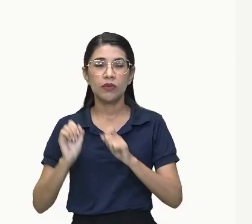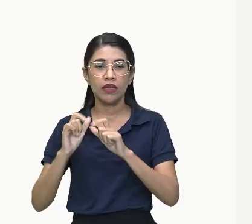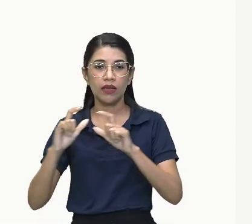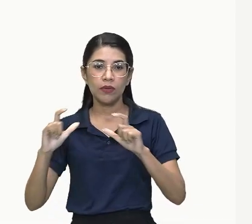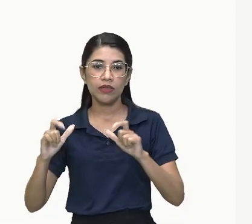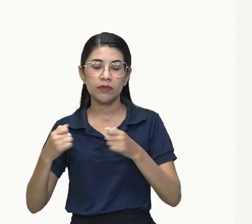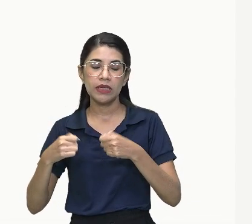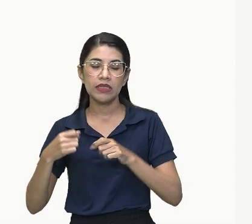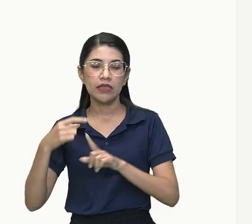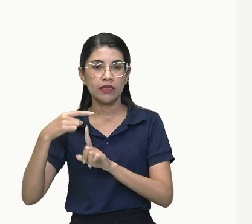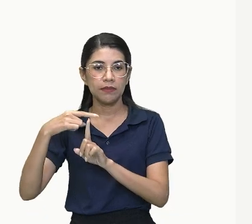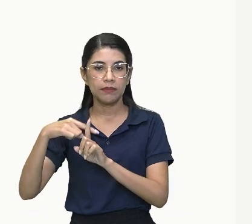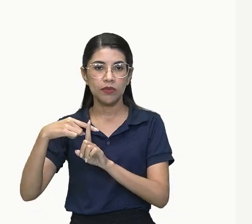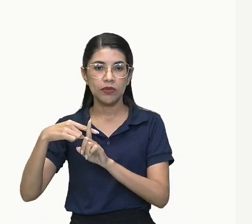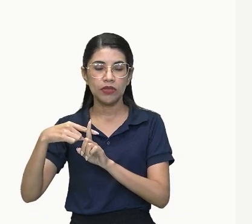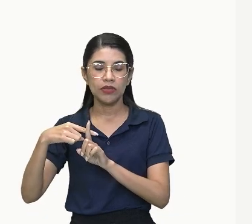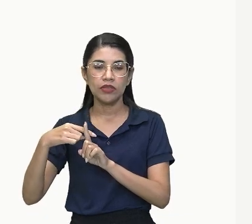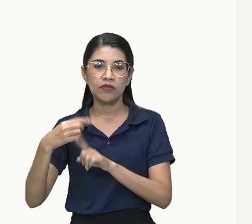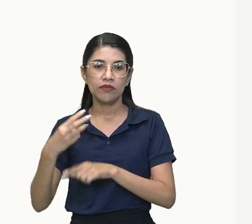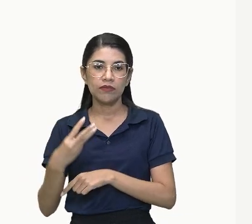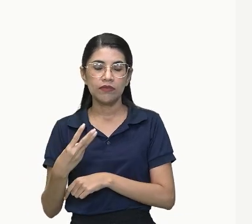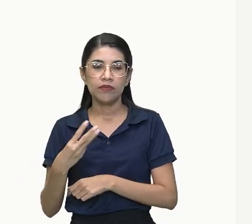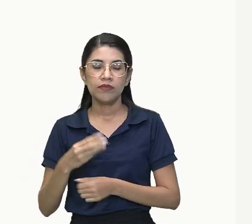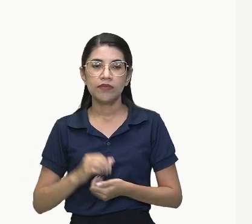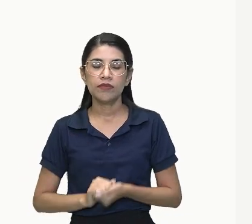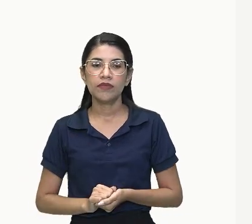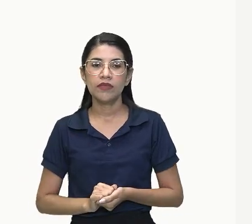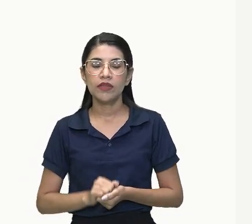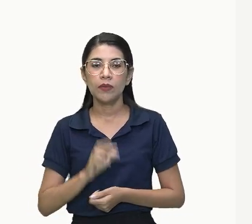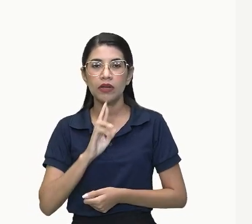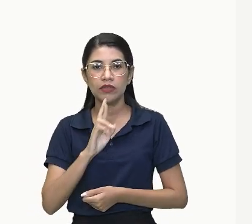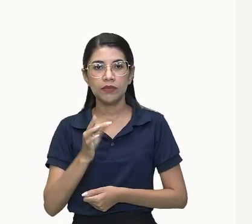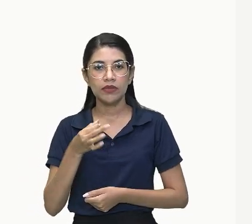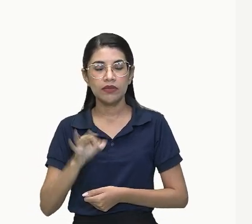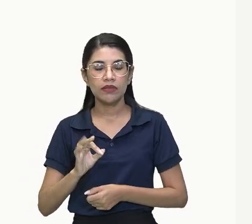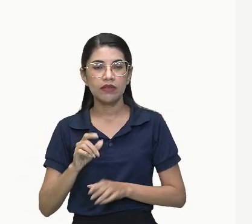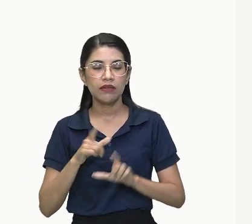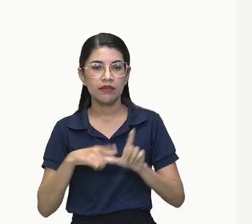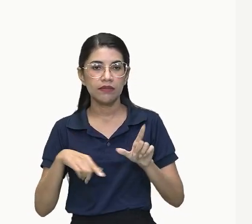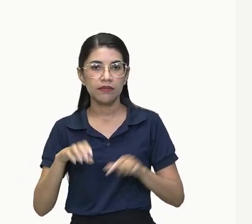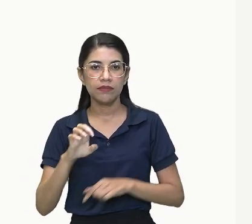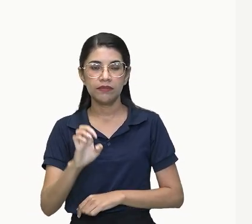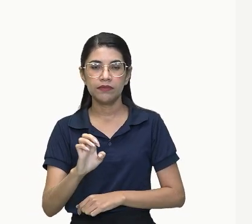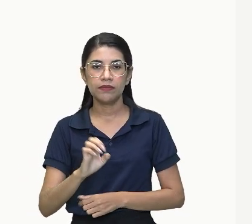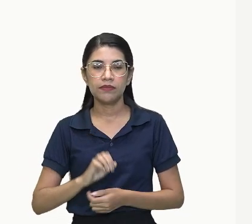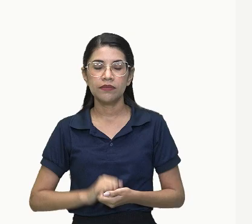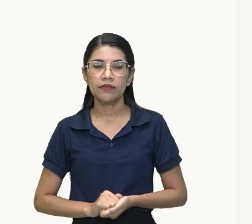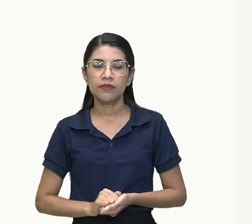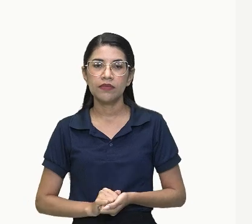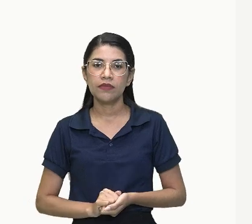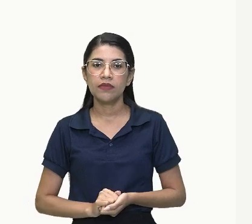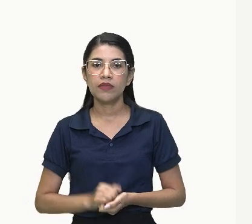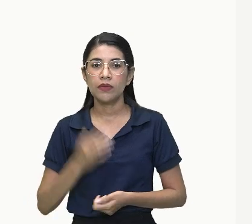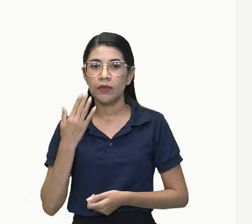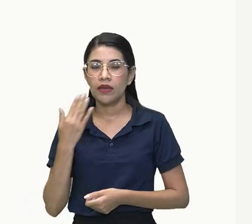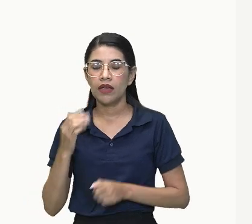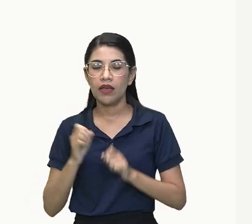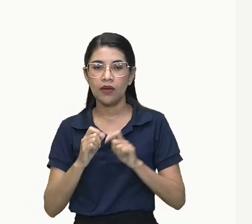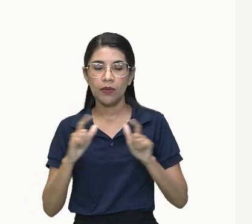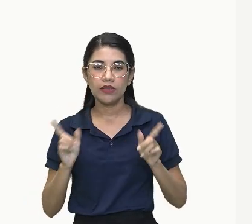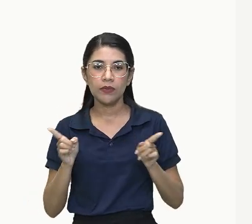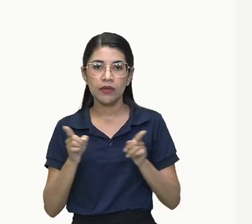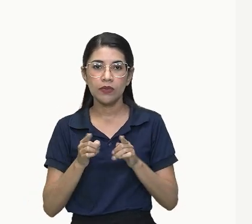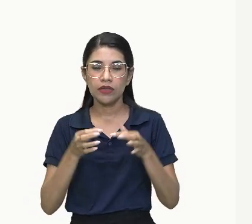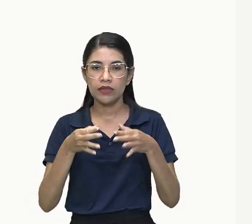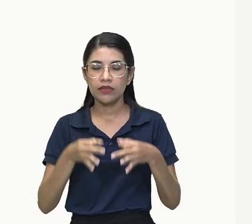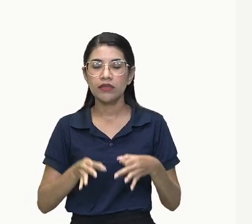estar positivo, ó. Tá aqui. Então a alternativa correta vai ser a letra E. Essa então é a equação reduzida